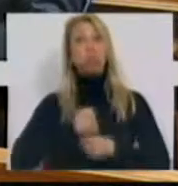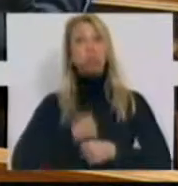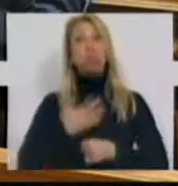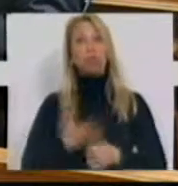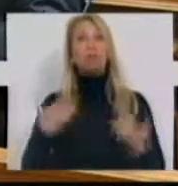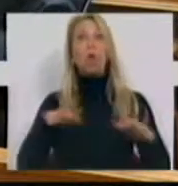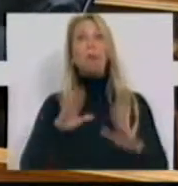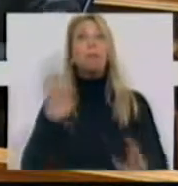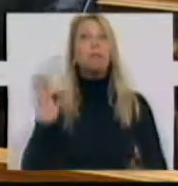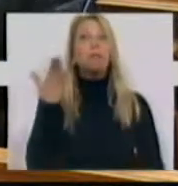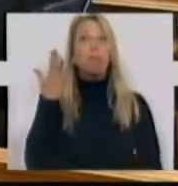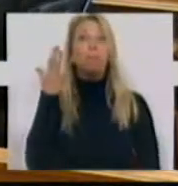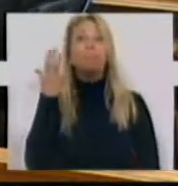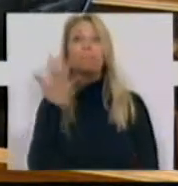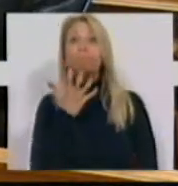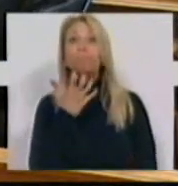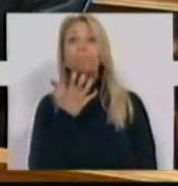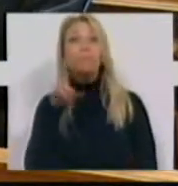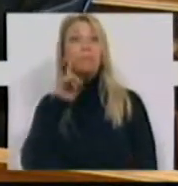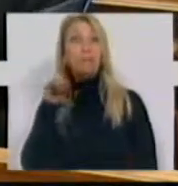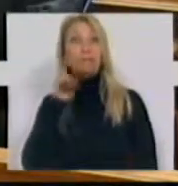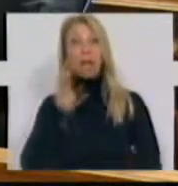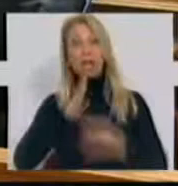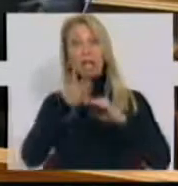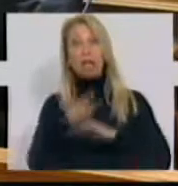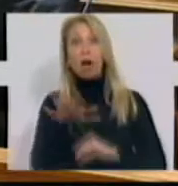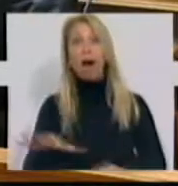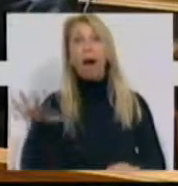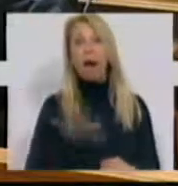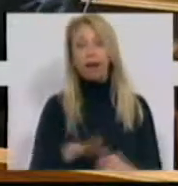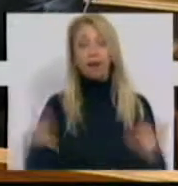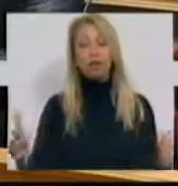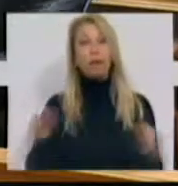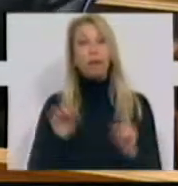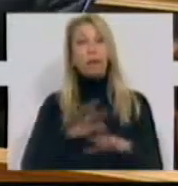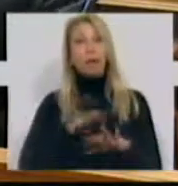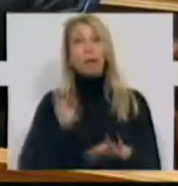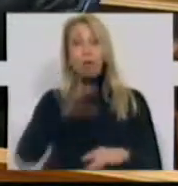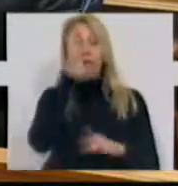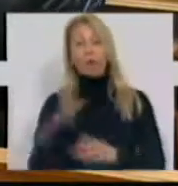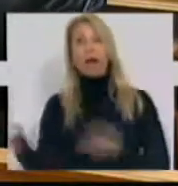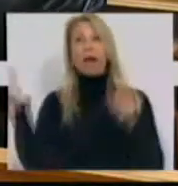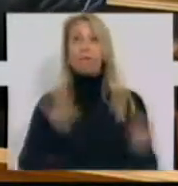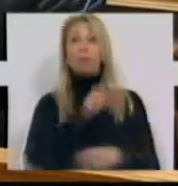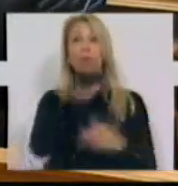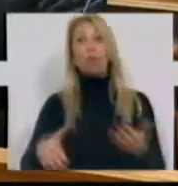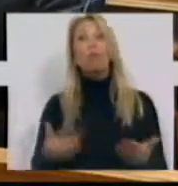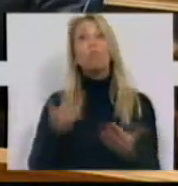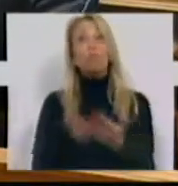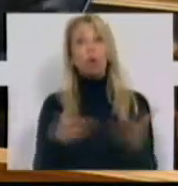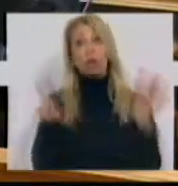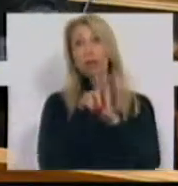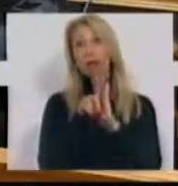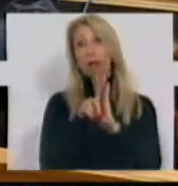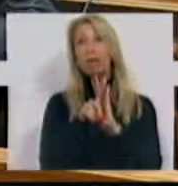da salvaguarda do rigor da intervenção nestas áreas. E é neste sentido que o Governo apresentou esta proposta de